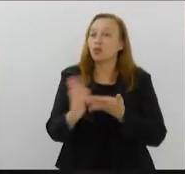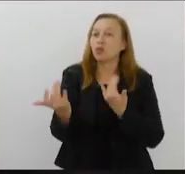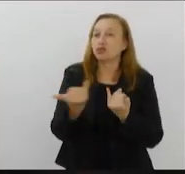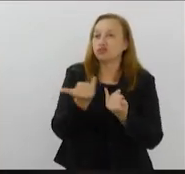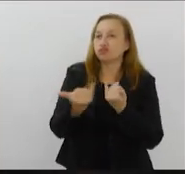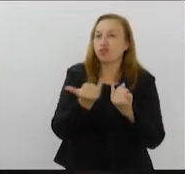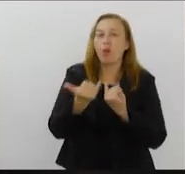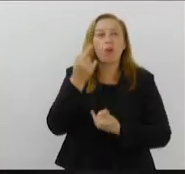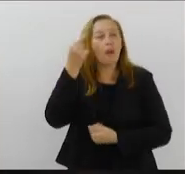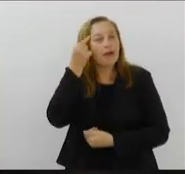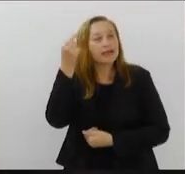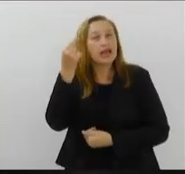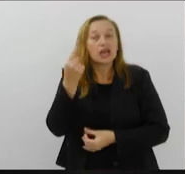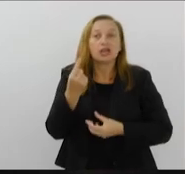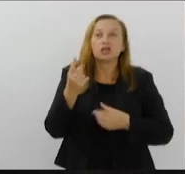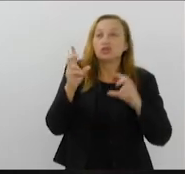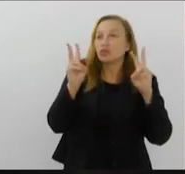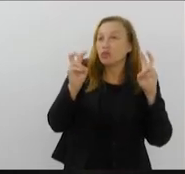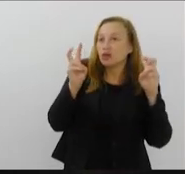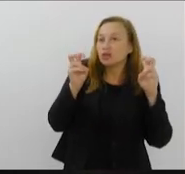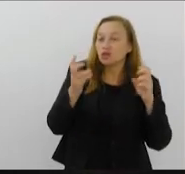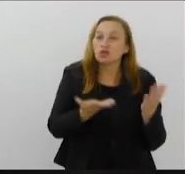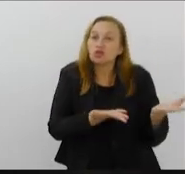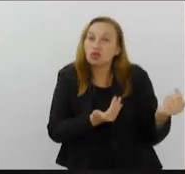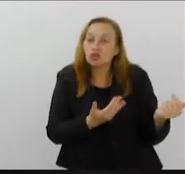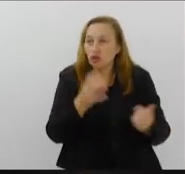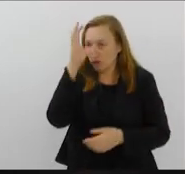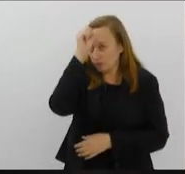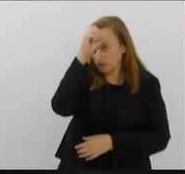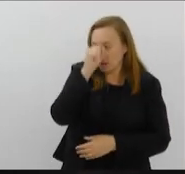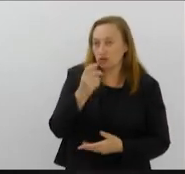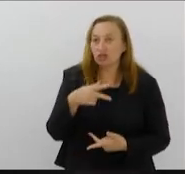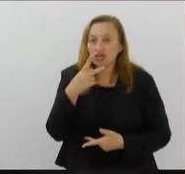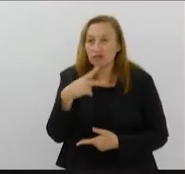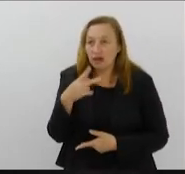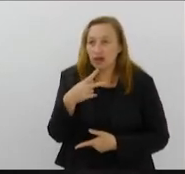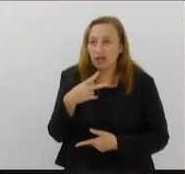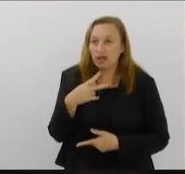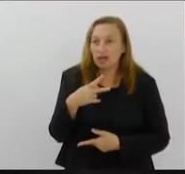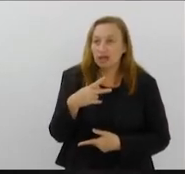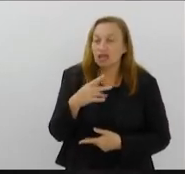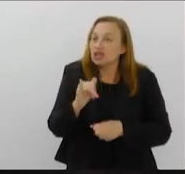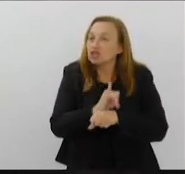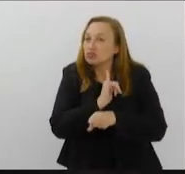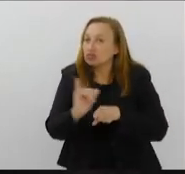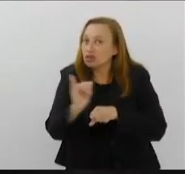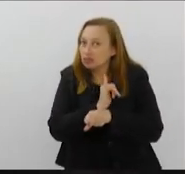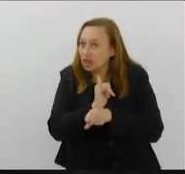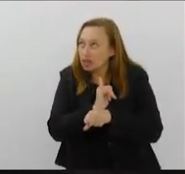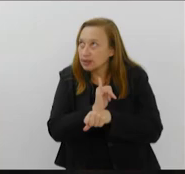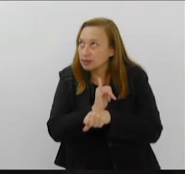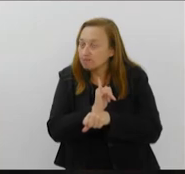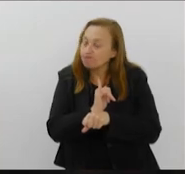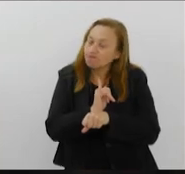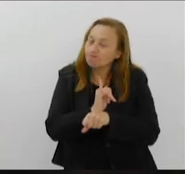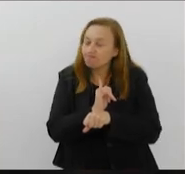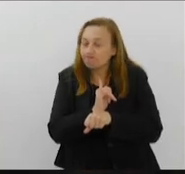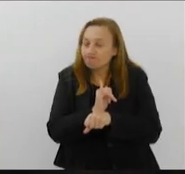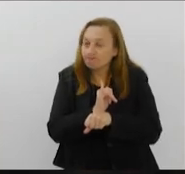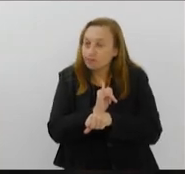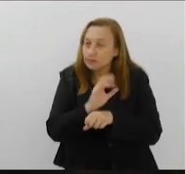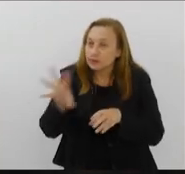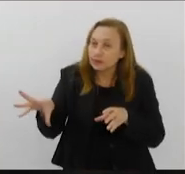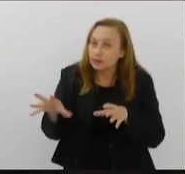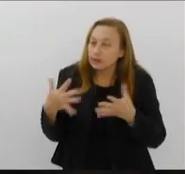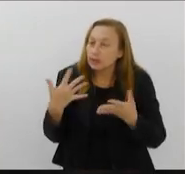gente ter uma ideia sobre a questão do jovem aprendiz, que quando a gente fala de estratégia, né, para a questão da